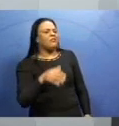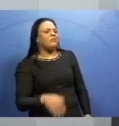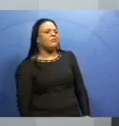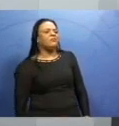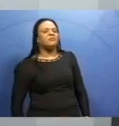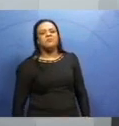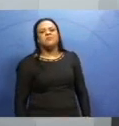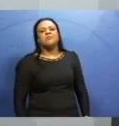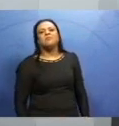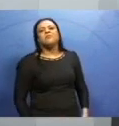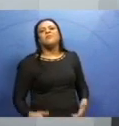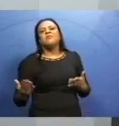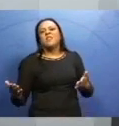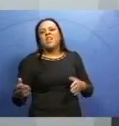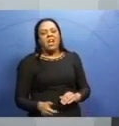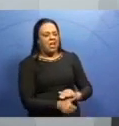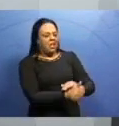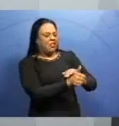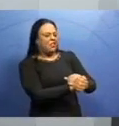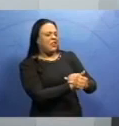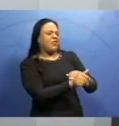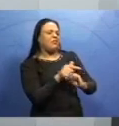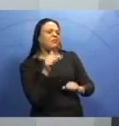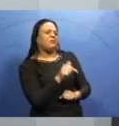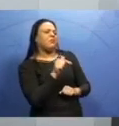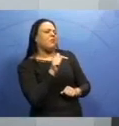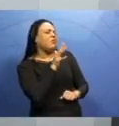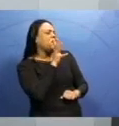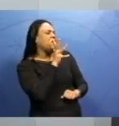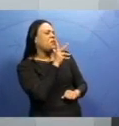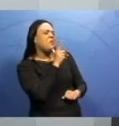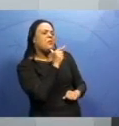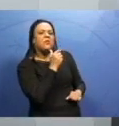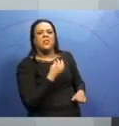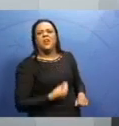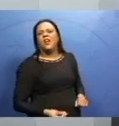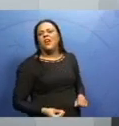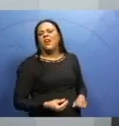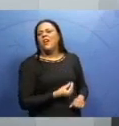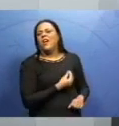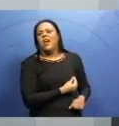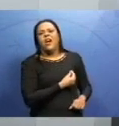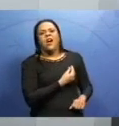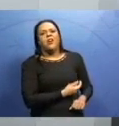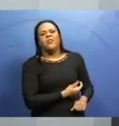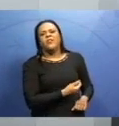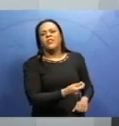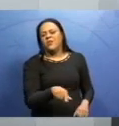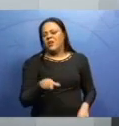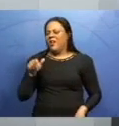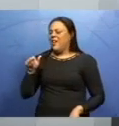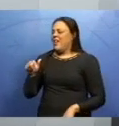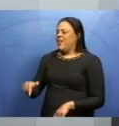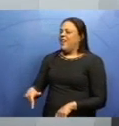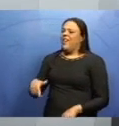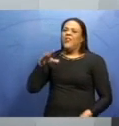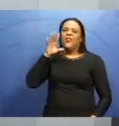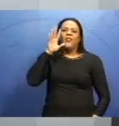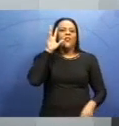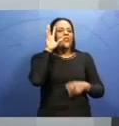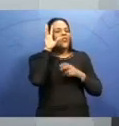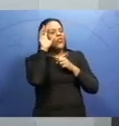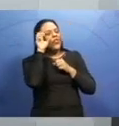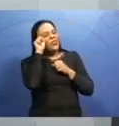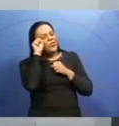"A tartaruga vai demorar uma vida para chegar aqui. vou tirar uma sonequinha e ainda chego